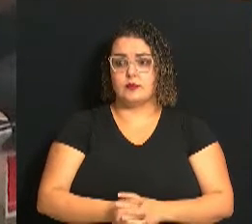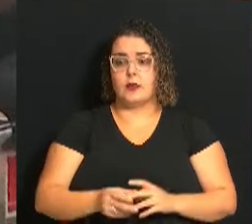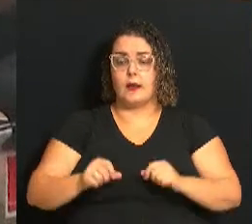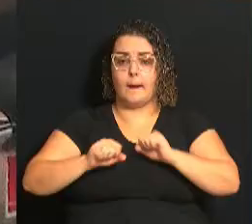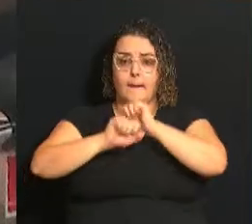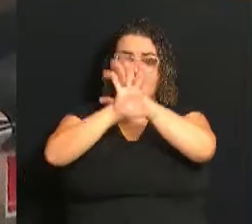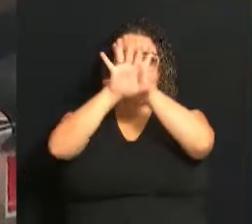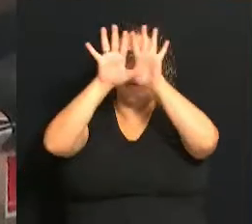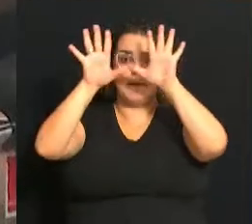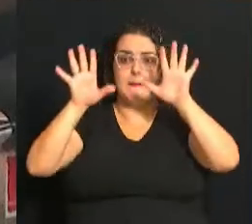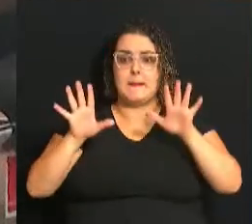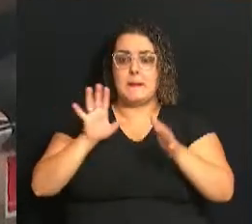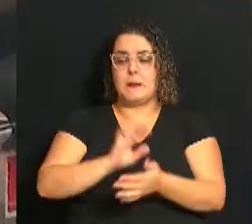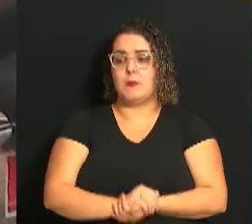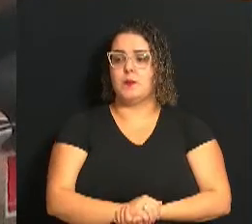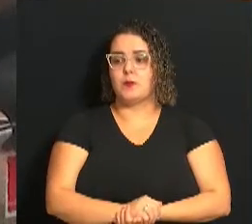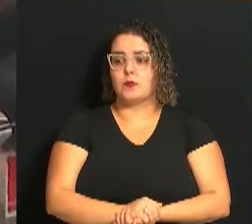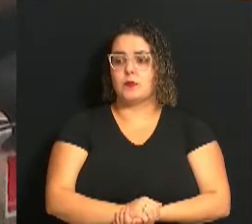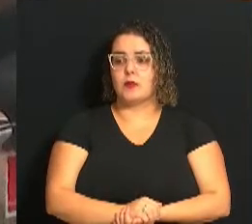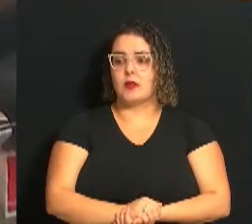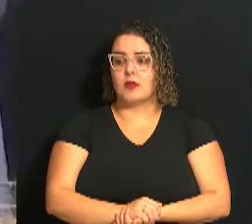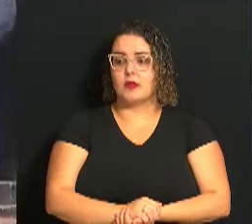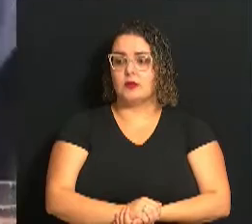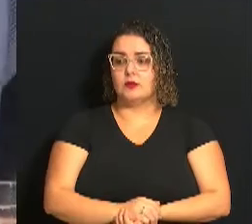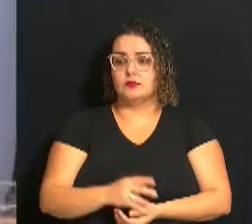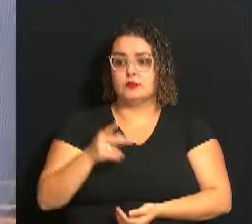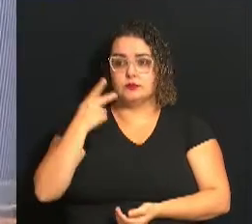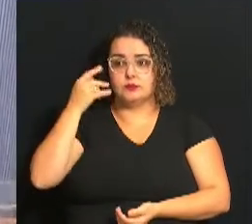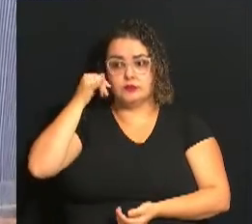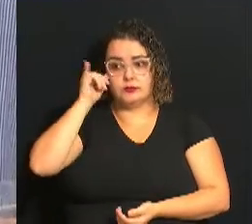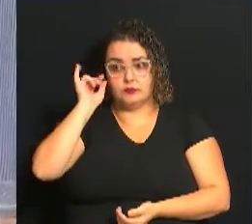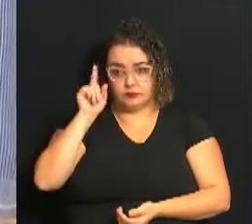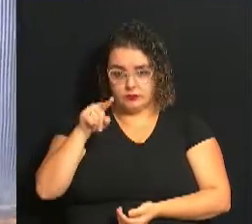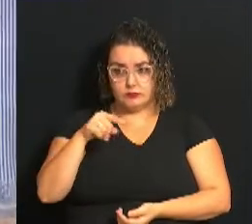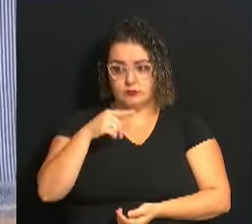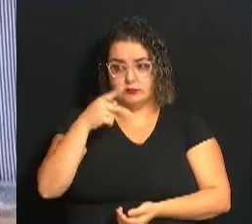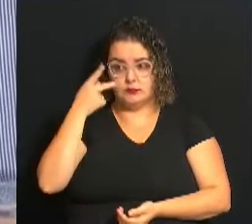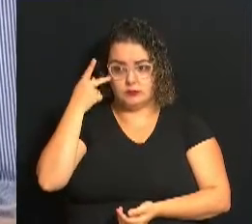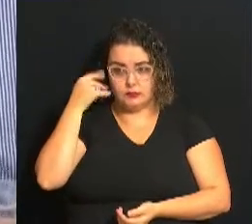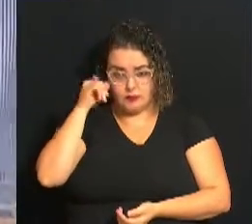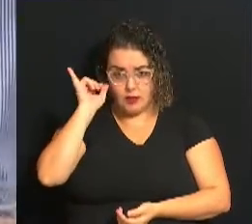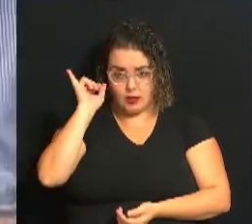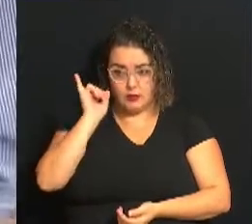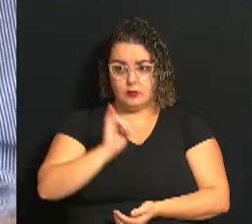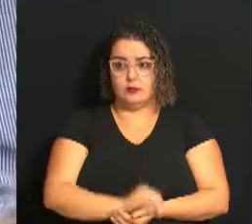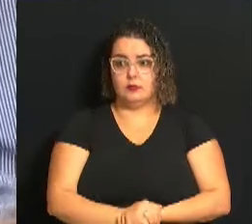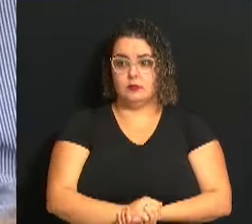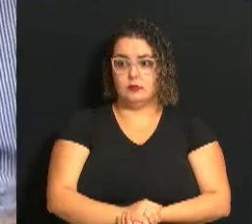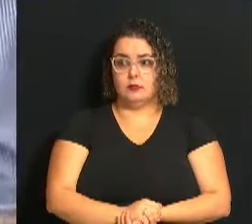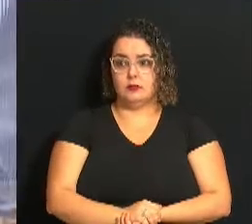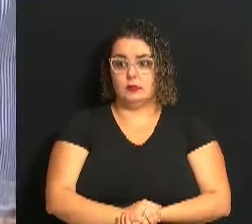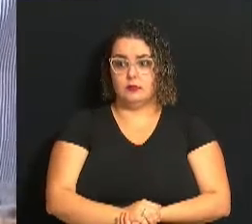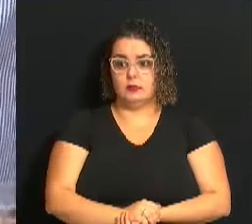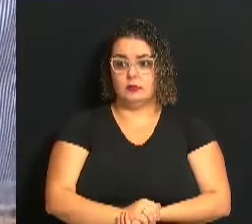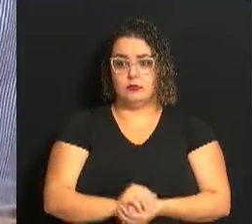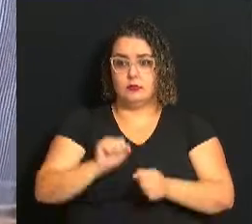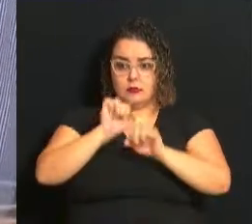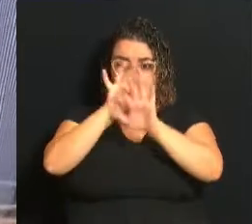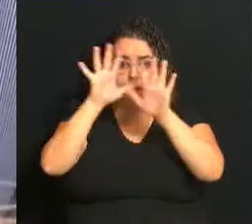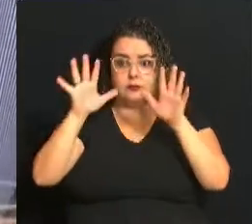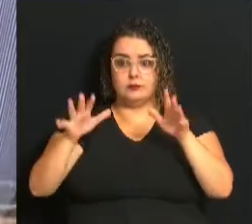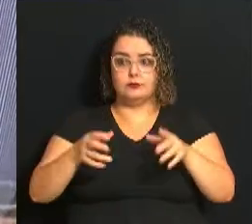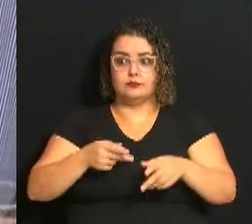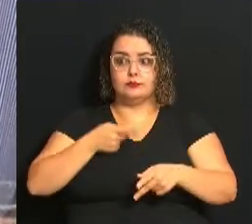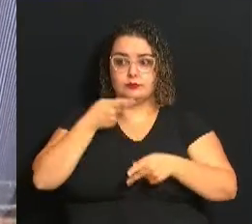colega Paulo Búfalo, viu, Paulo? Esclarecendo, né, as suas indagações, a